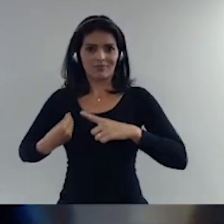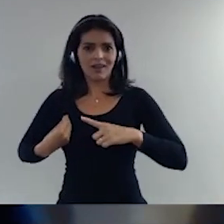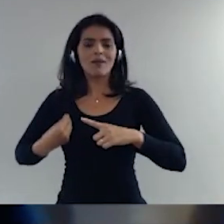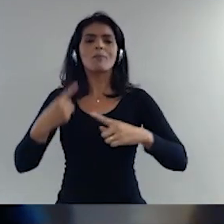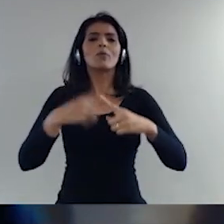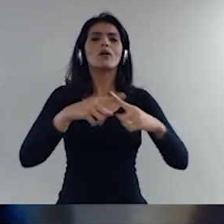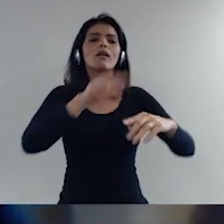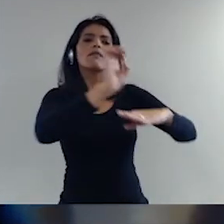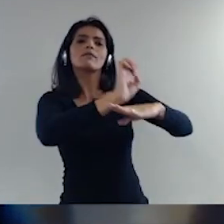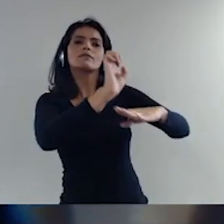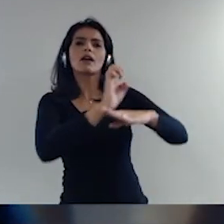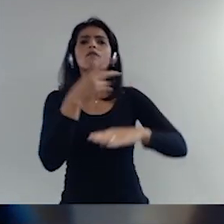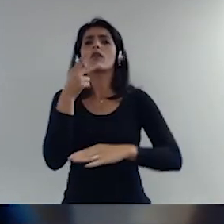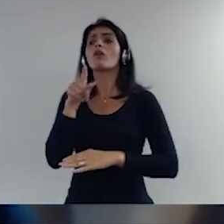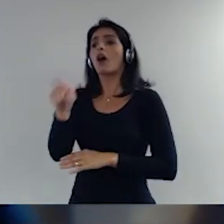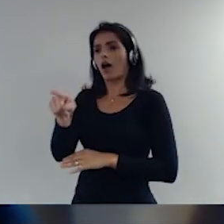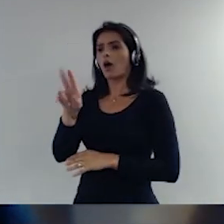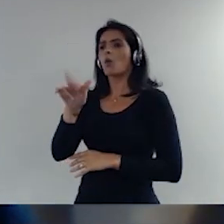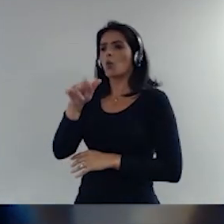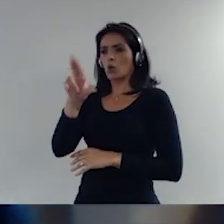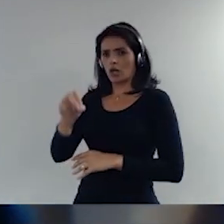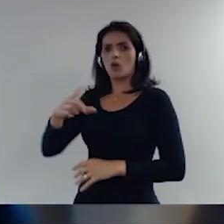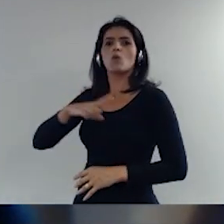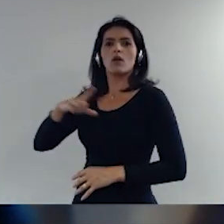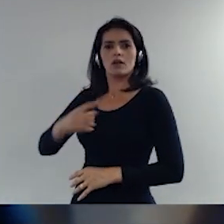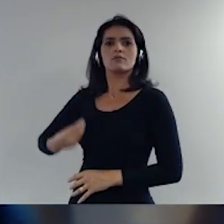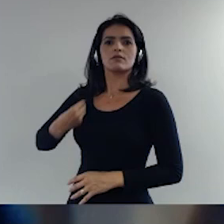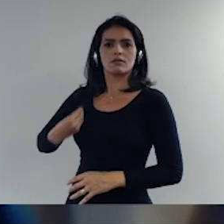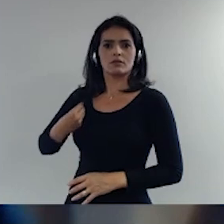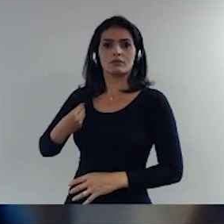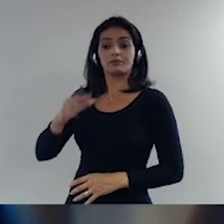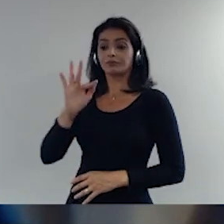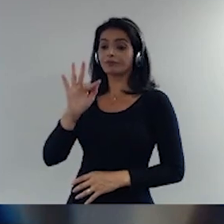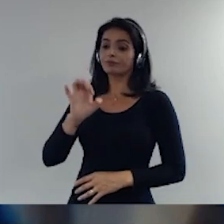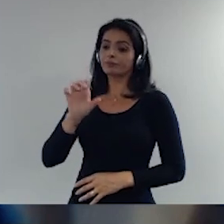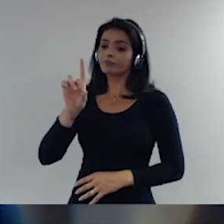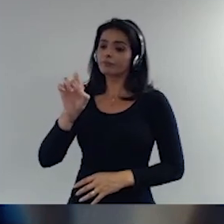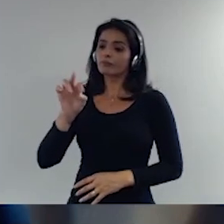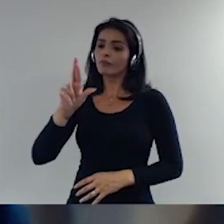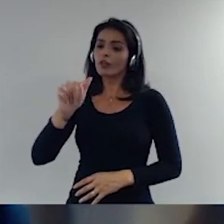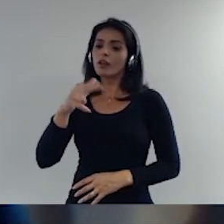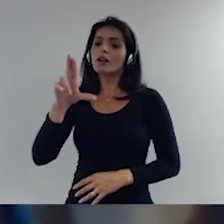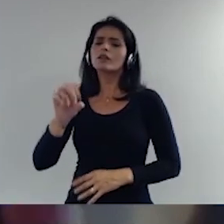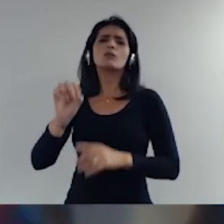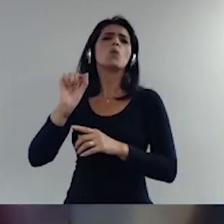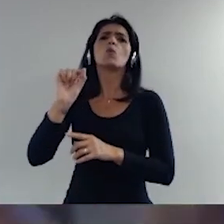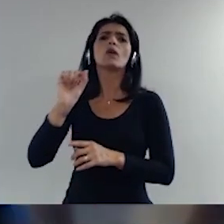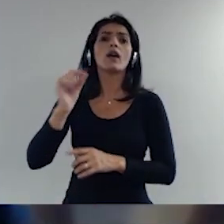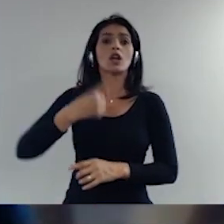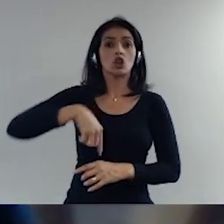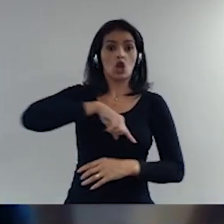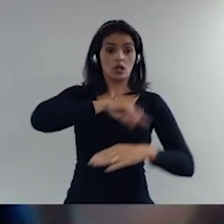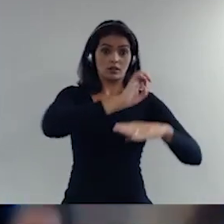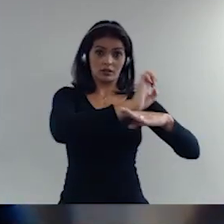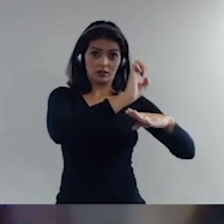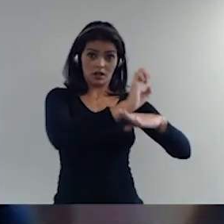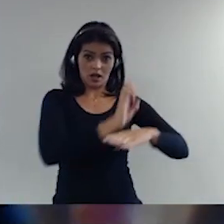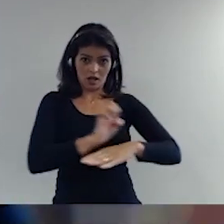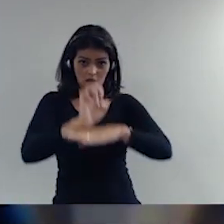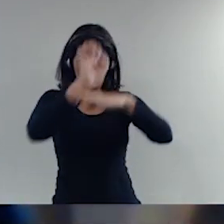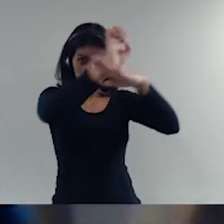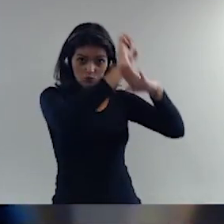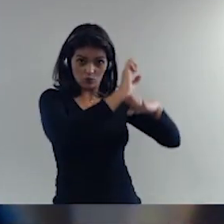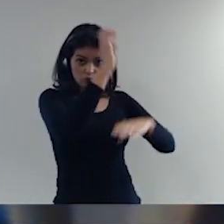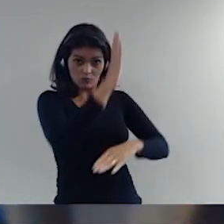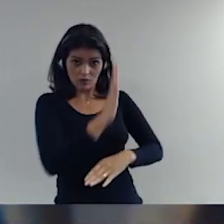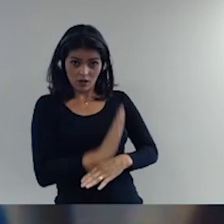consentiram que ela existisse. A federação é justamente isso, Nós, os estados